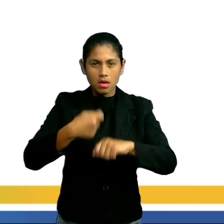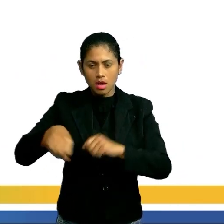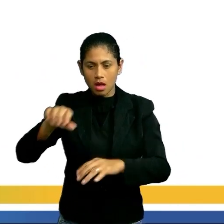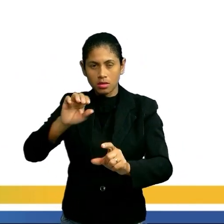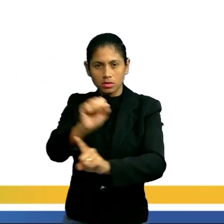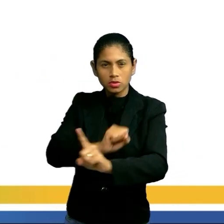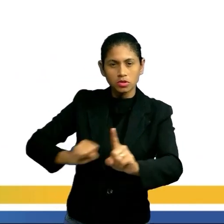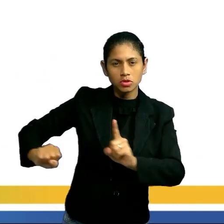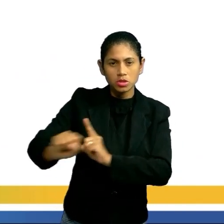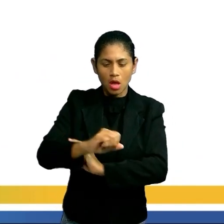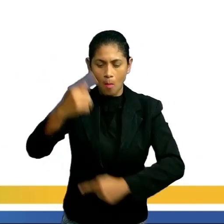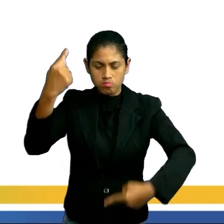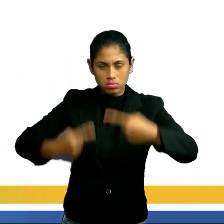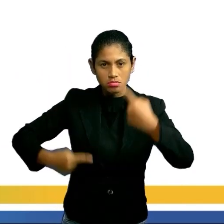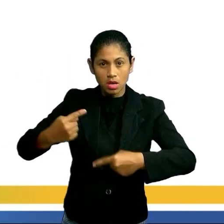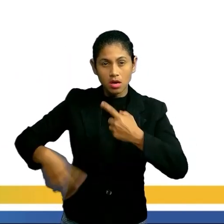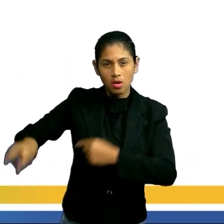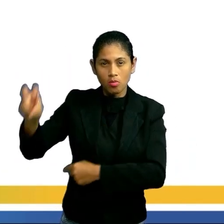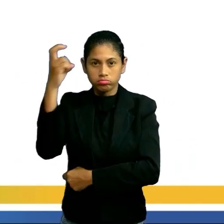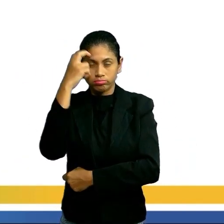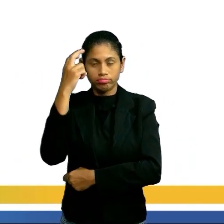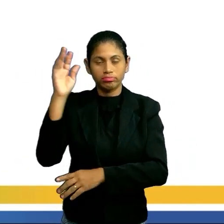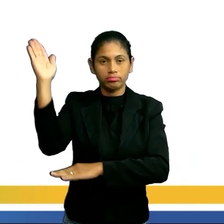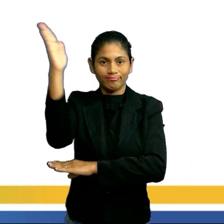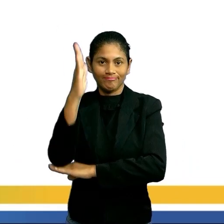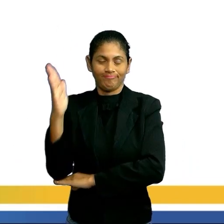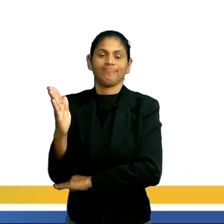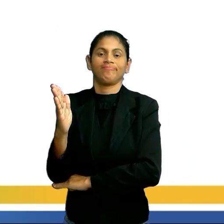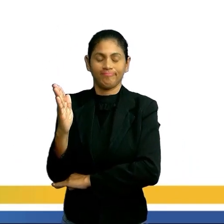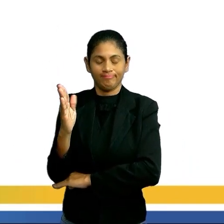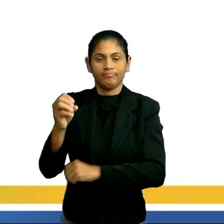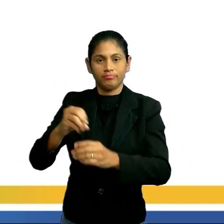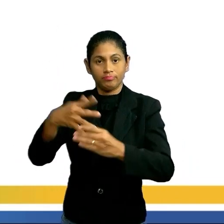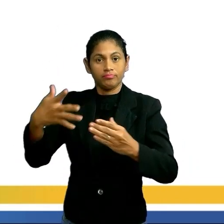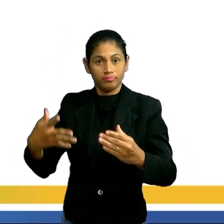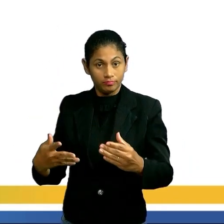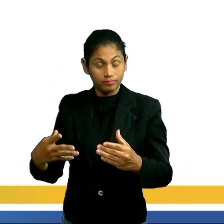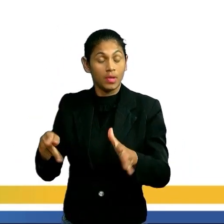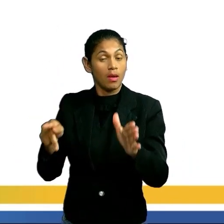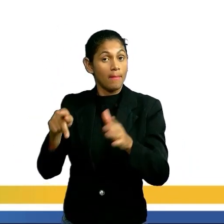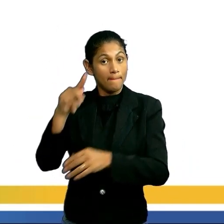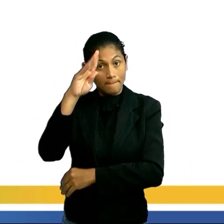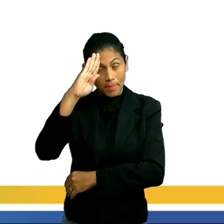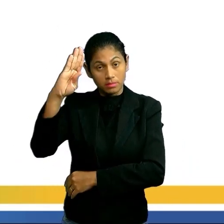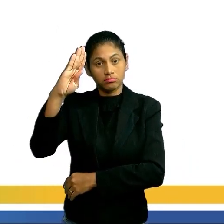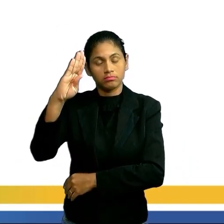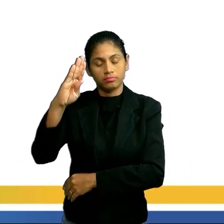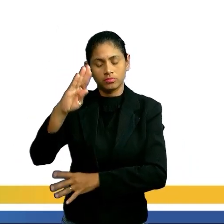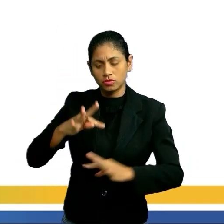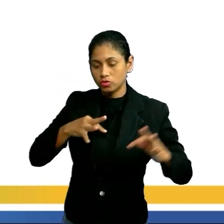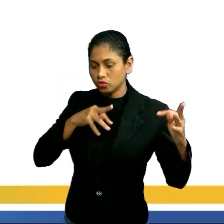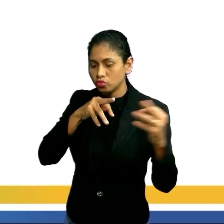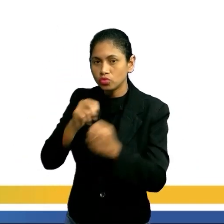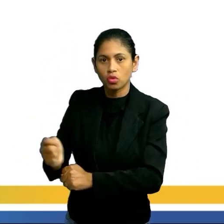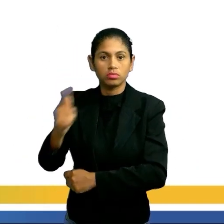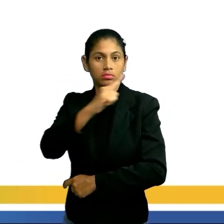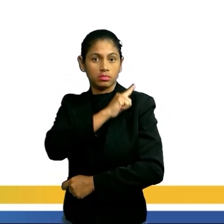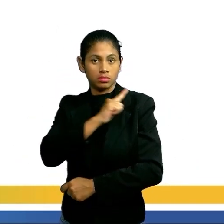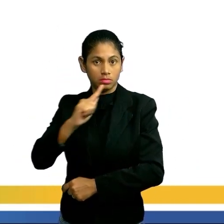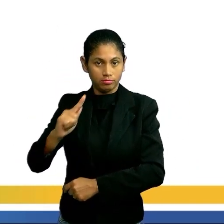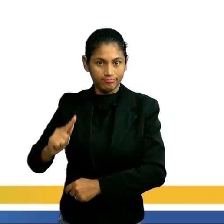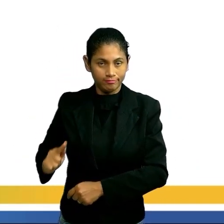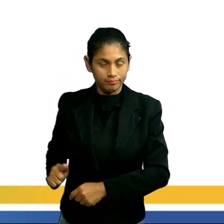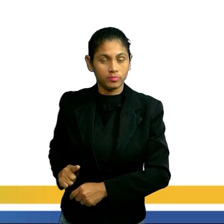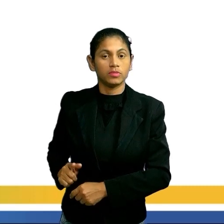social, política e cultural do Brasil. Essa era uma das características principais de todos esses governantes que